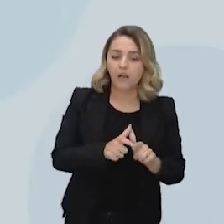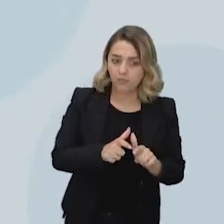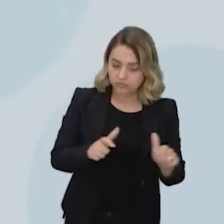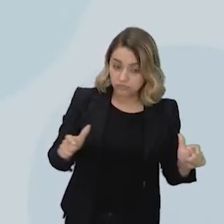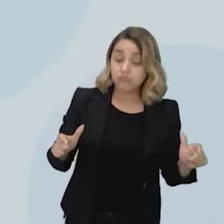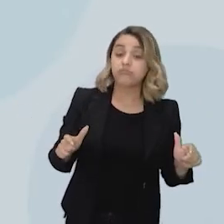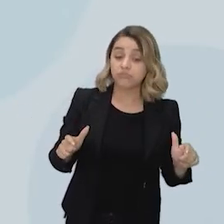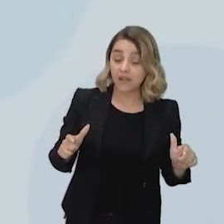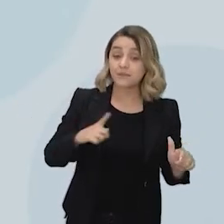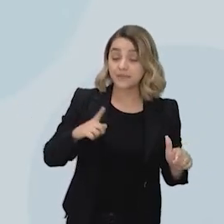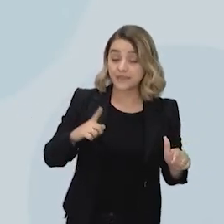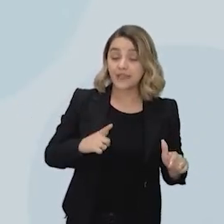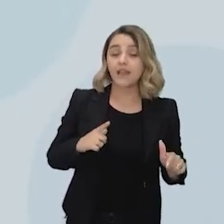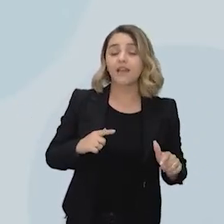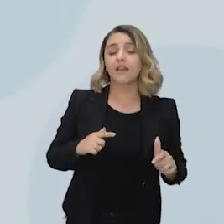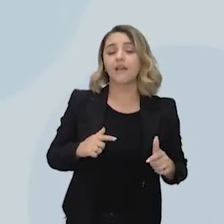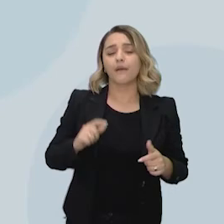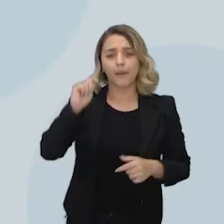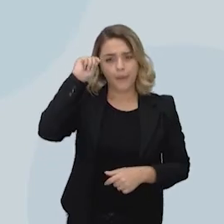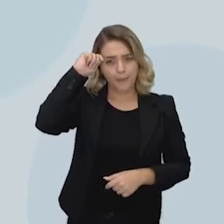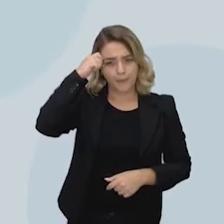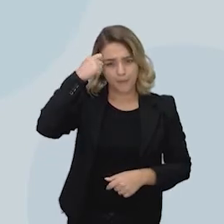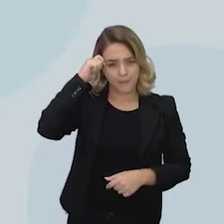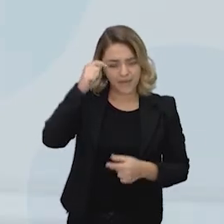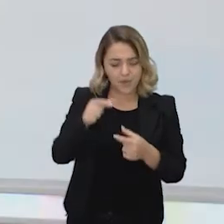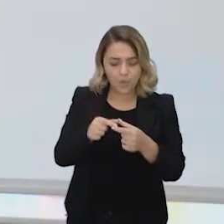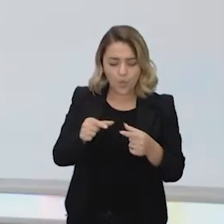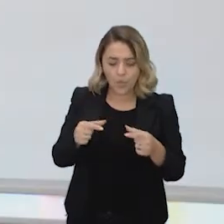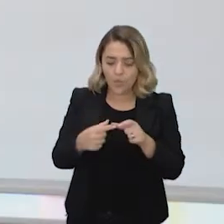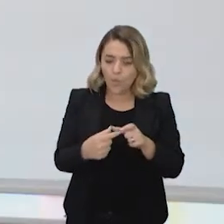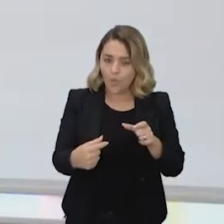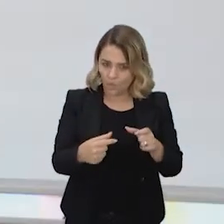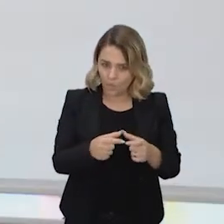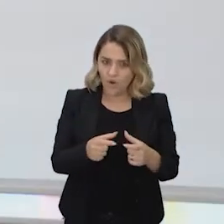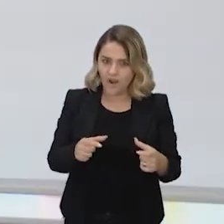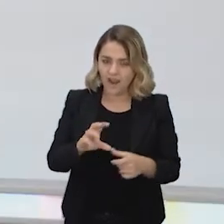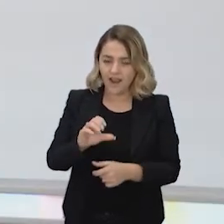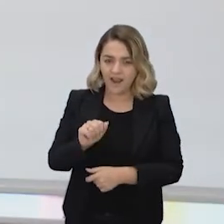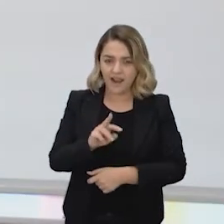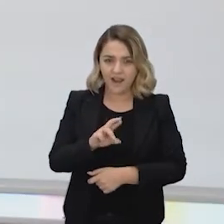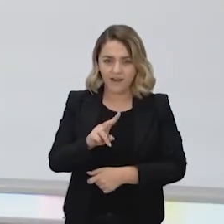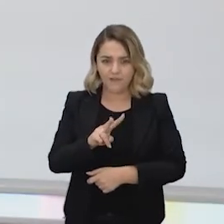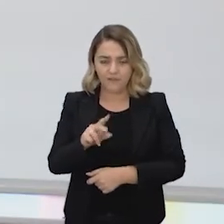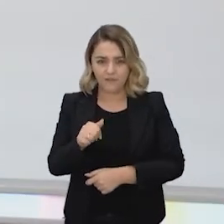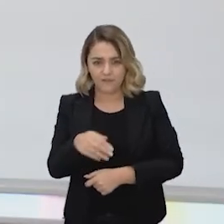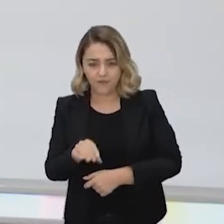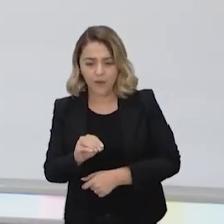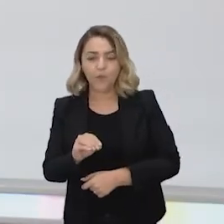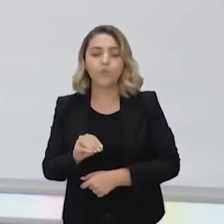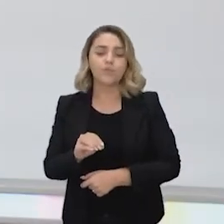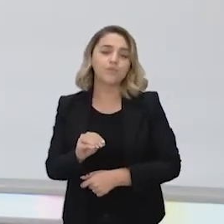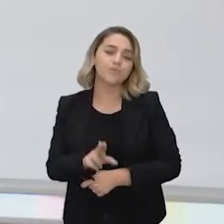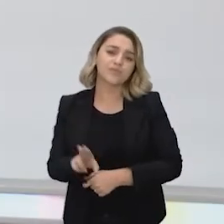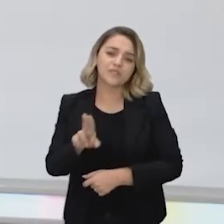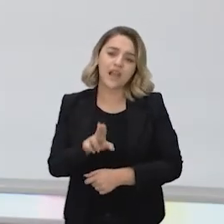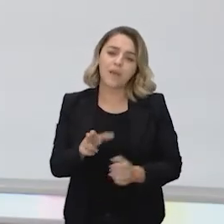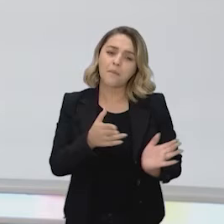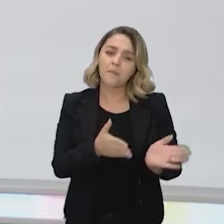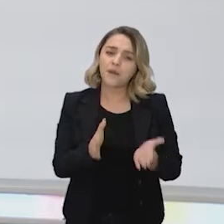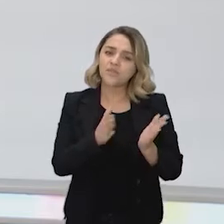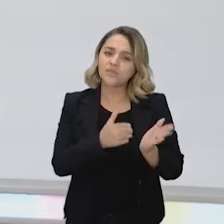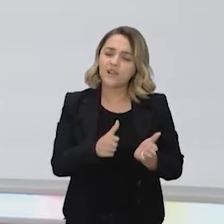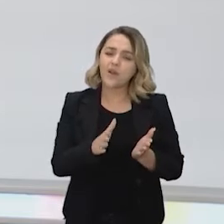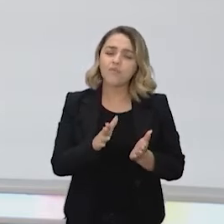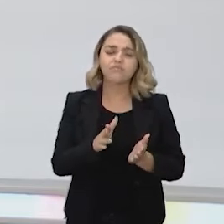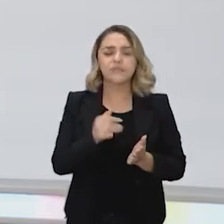carvão, além de ser utilizado para a produção aí do nosso carvão para uso doméstico,